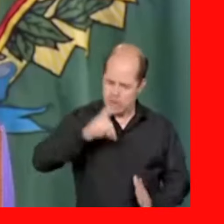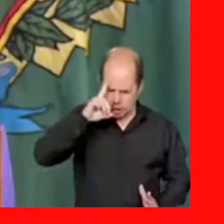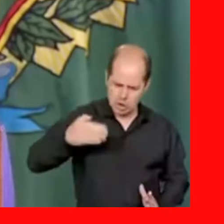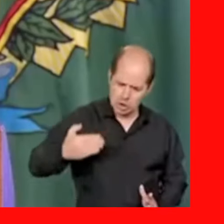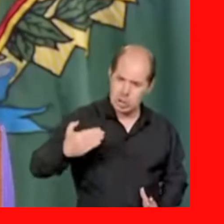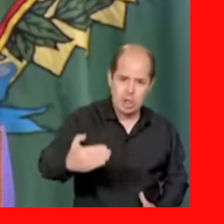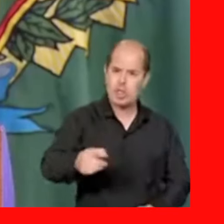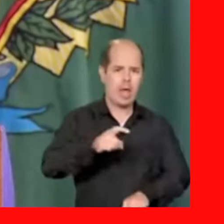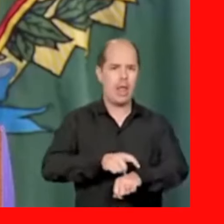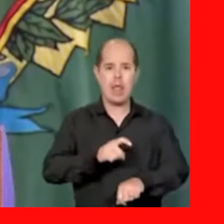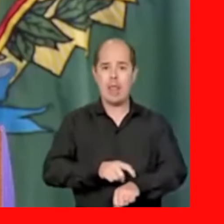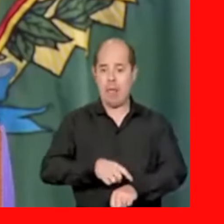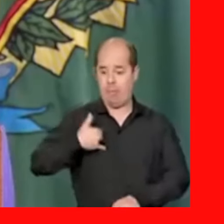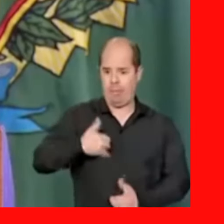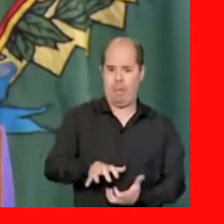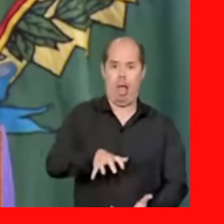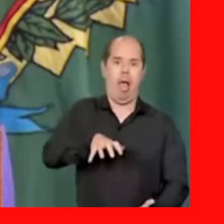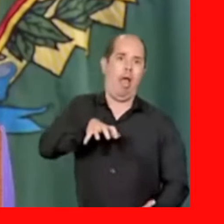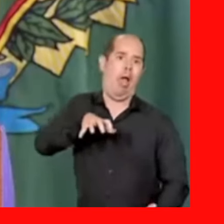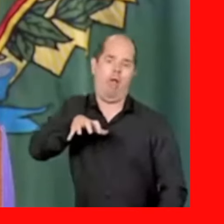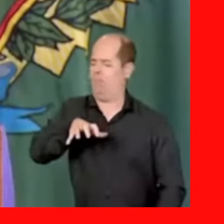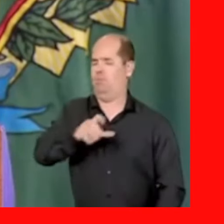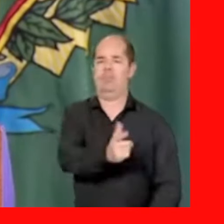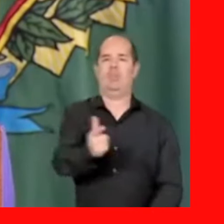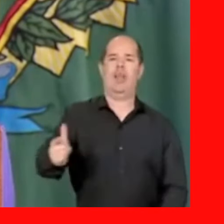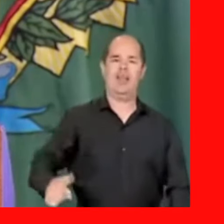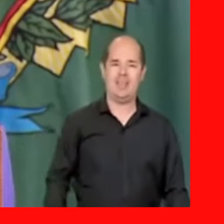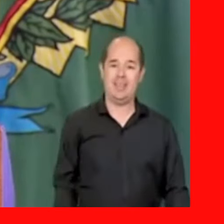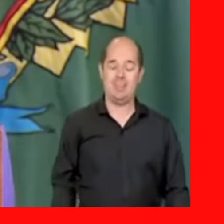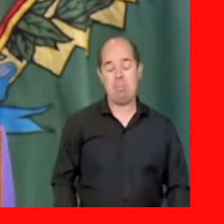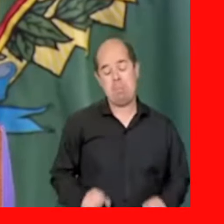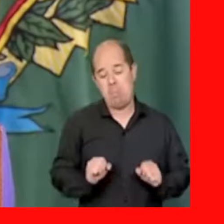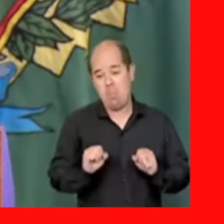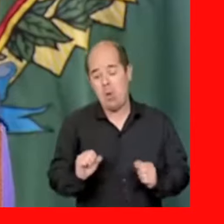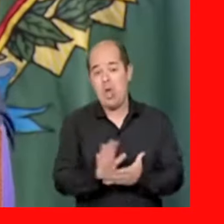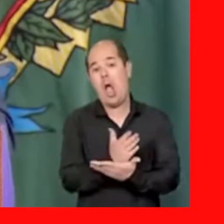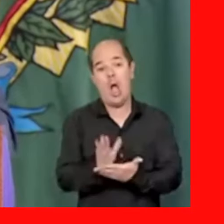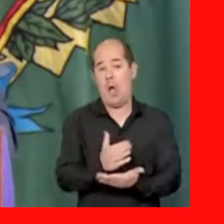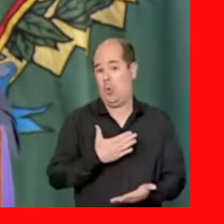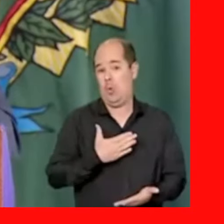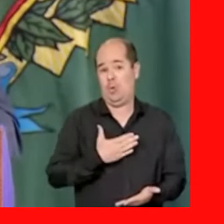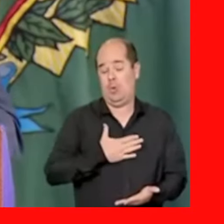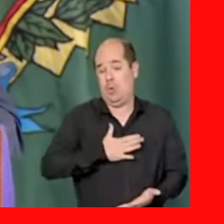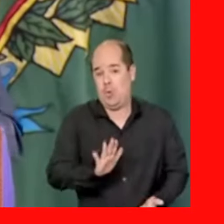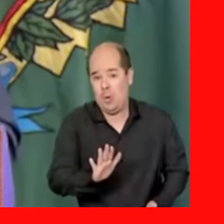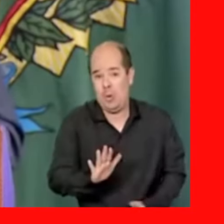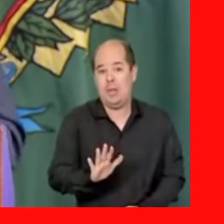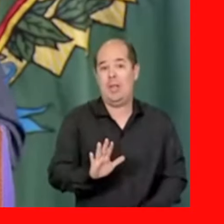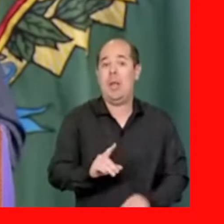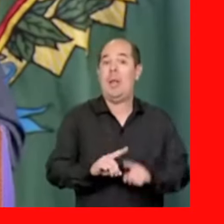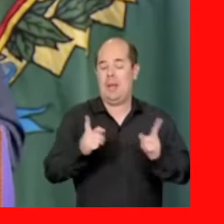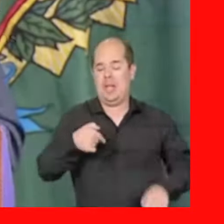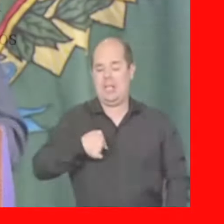que pode ser que alguns de vocês Não gostem mas eu estou predestinado a viver